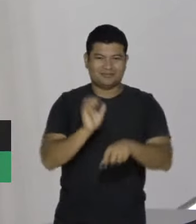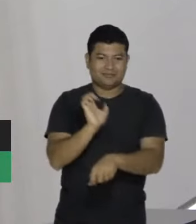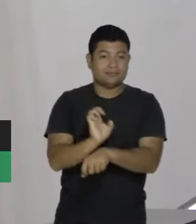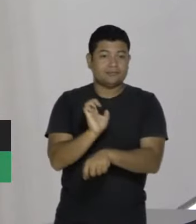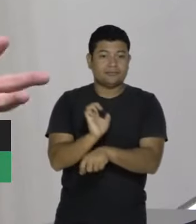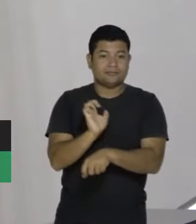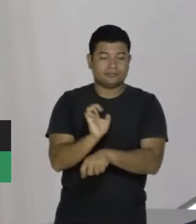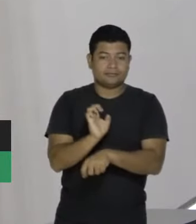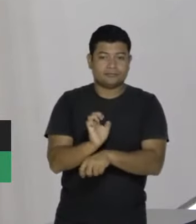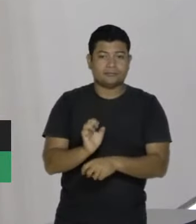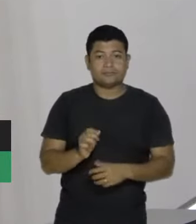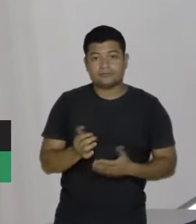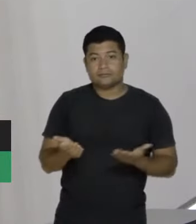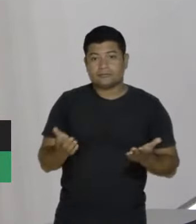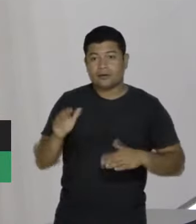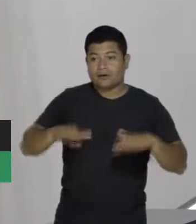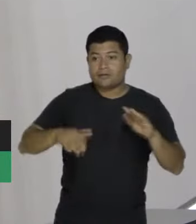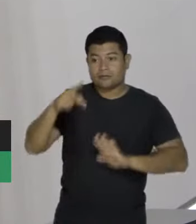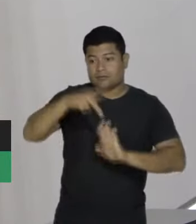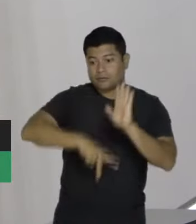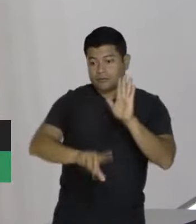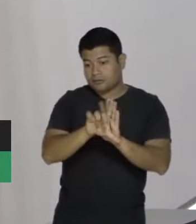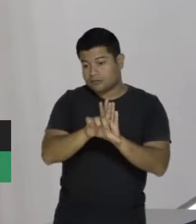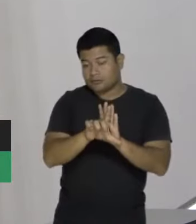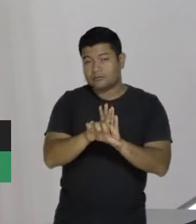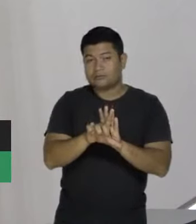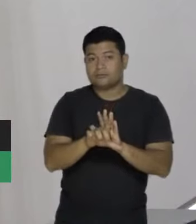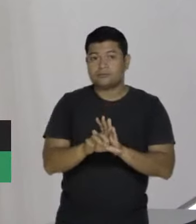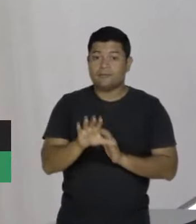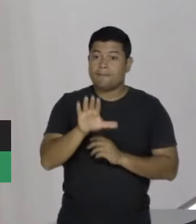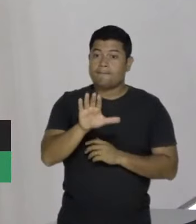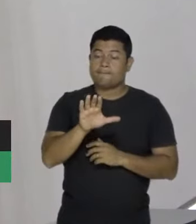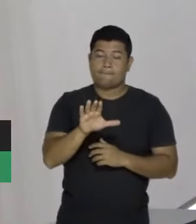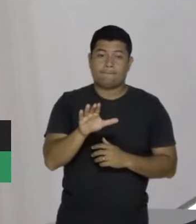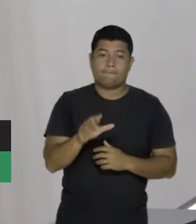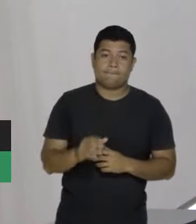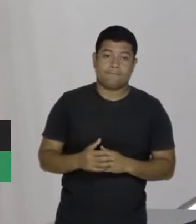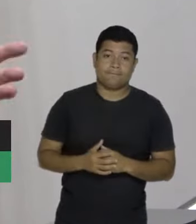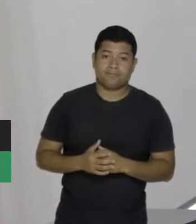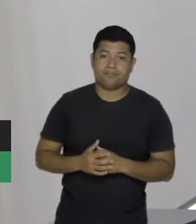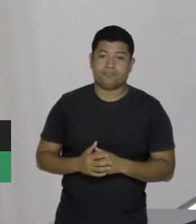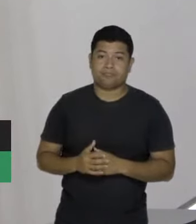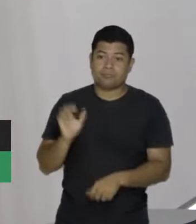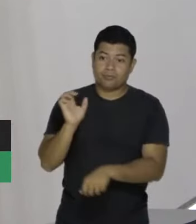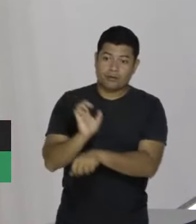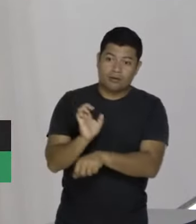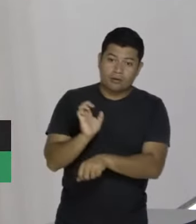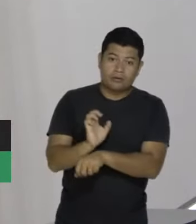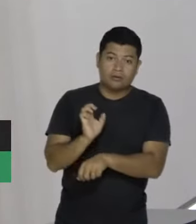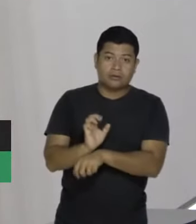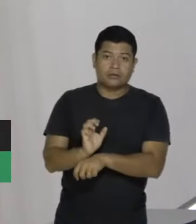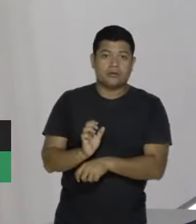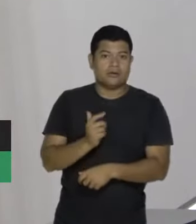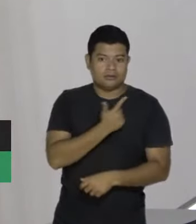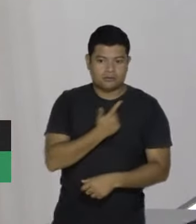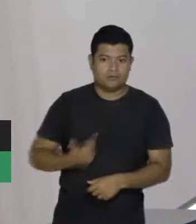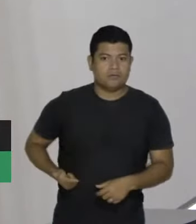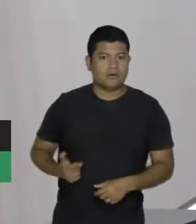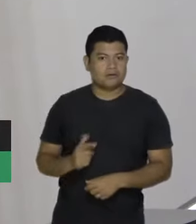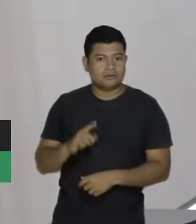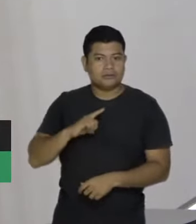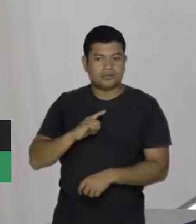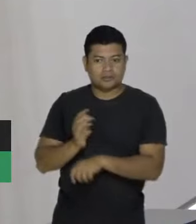Normalmente vem por projeto de lei, mas o Estado tem pressa, e